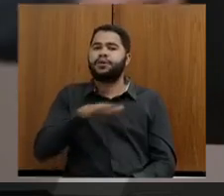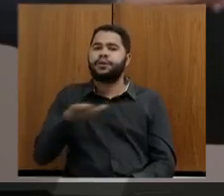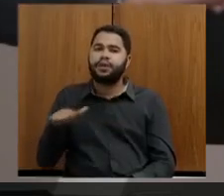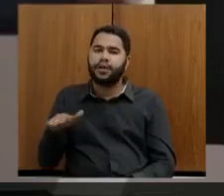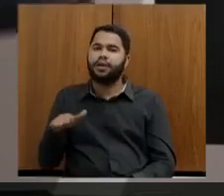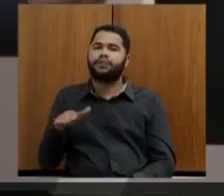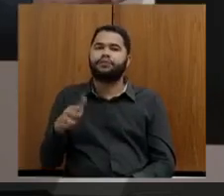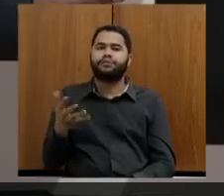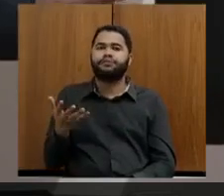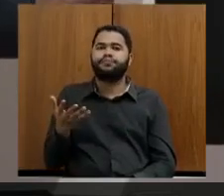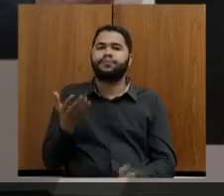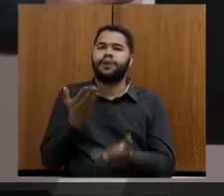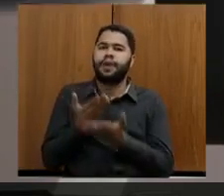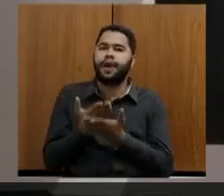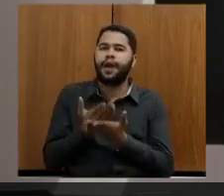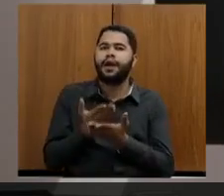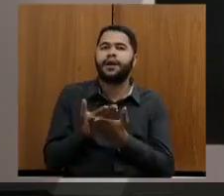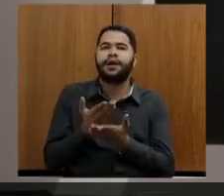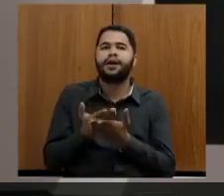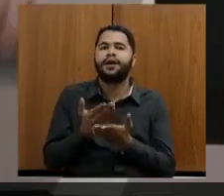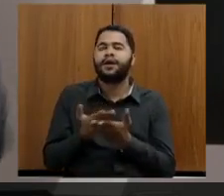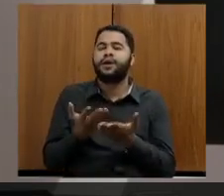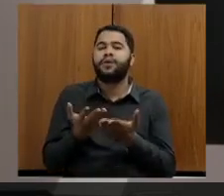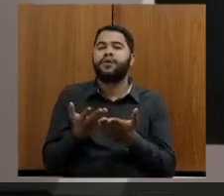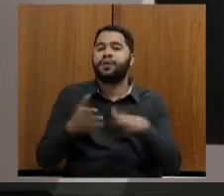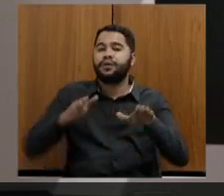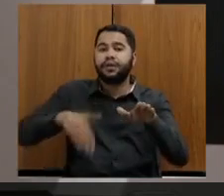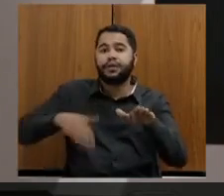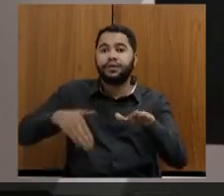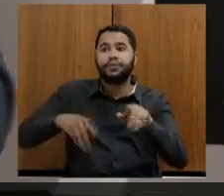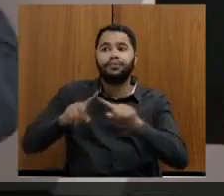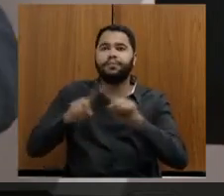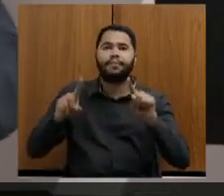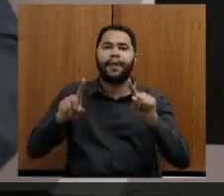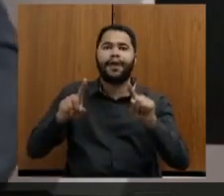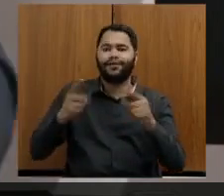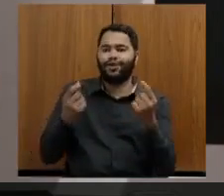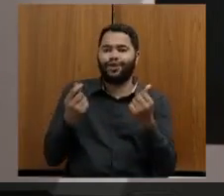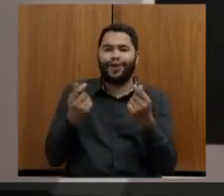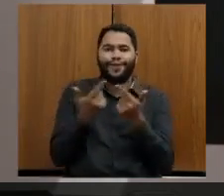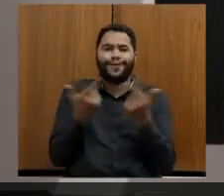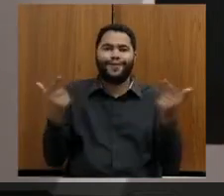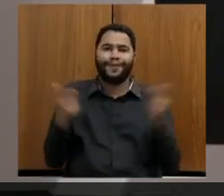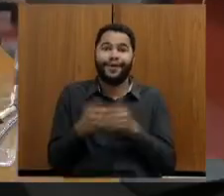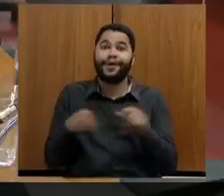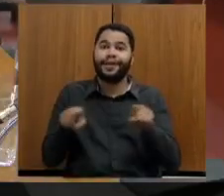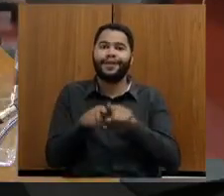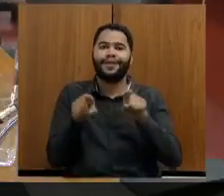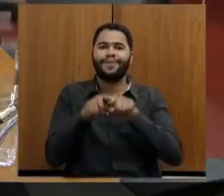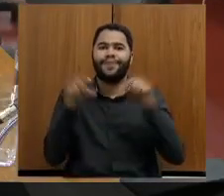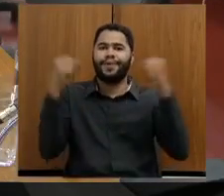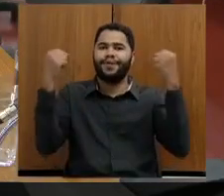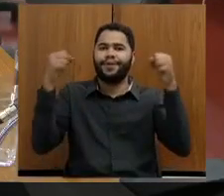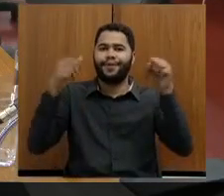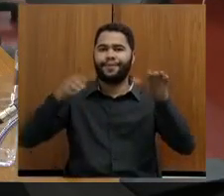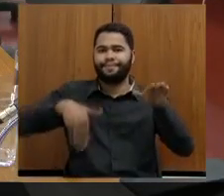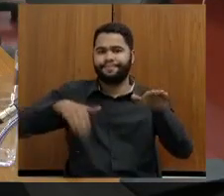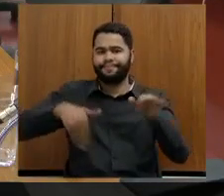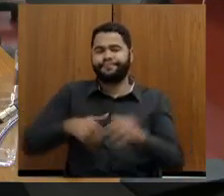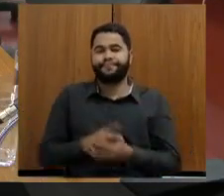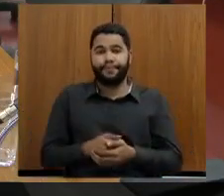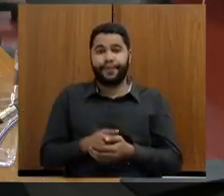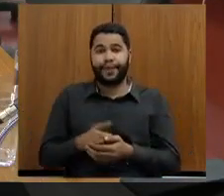de fazer em aula de natação quando nunca poderiam fazer a lenda de aula de hidroginástica para terceira idade